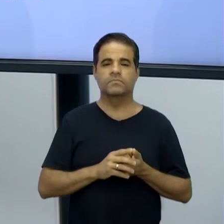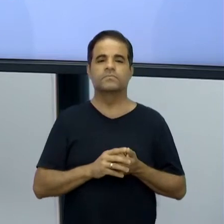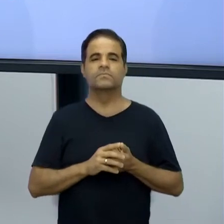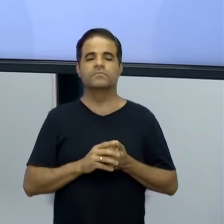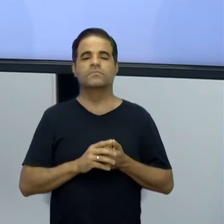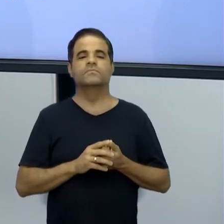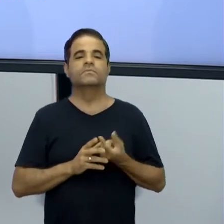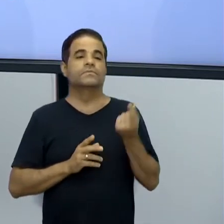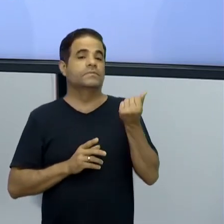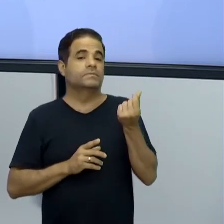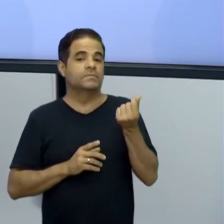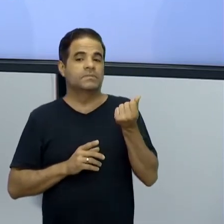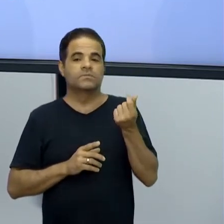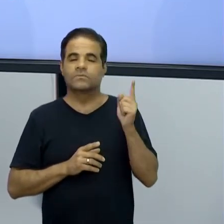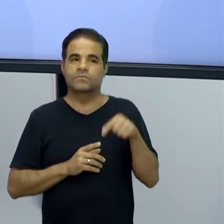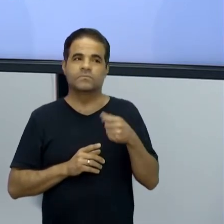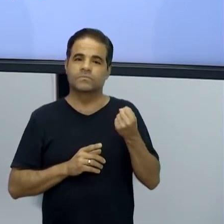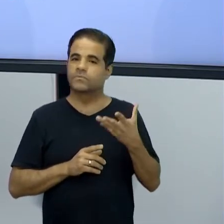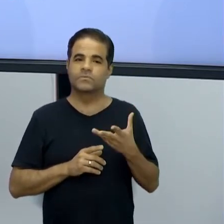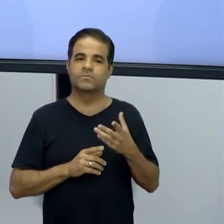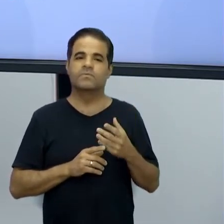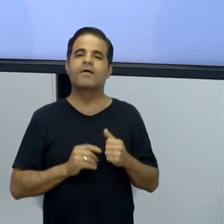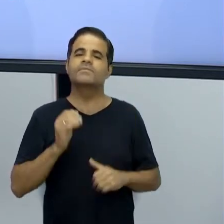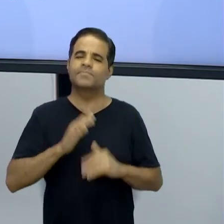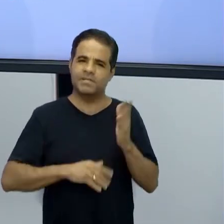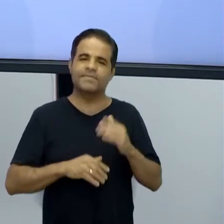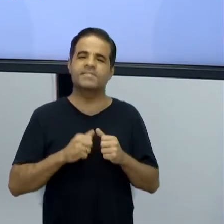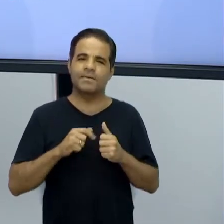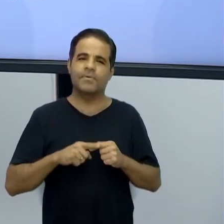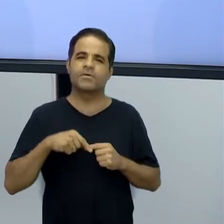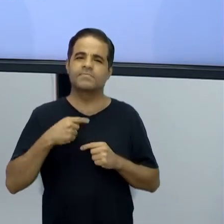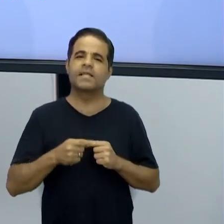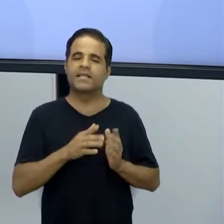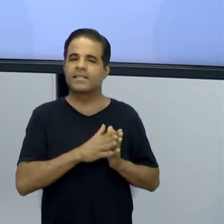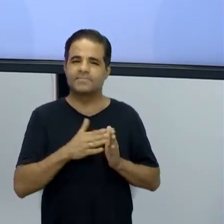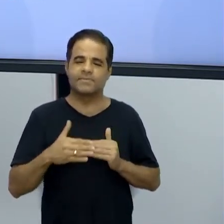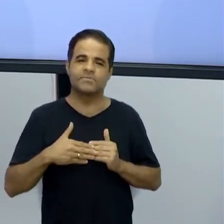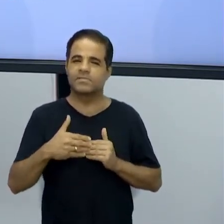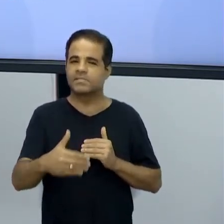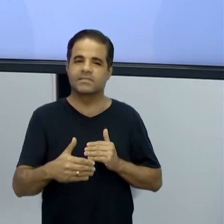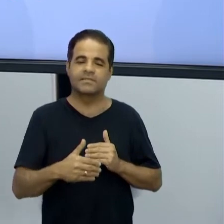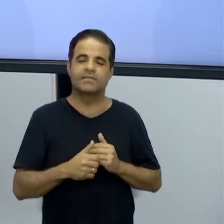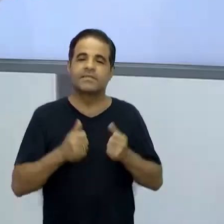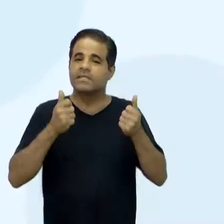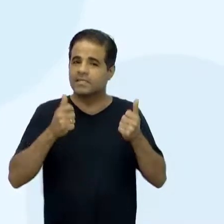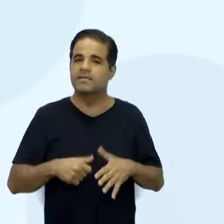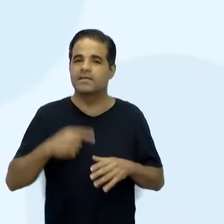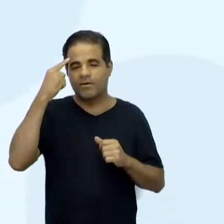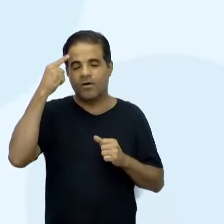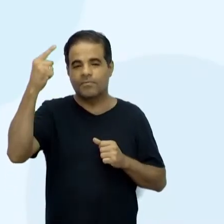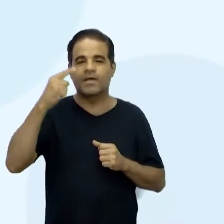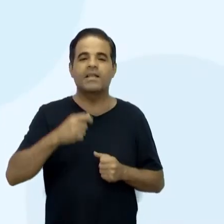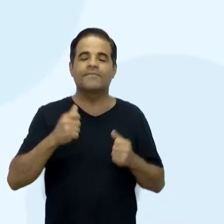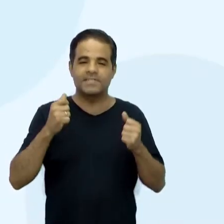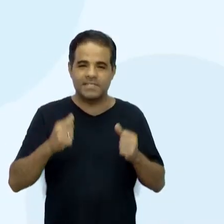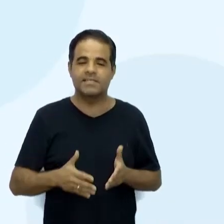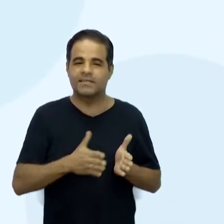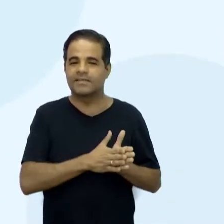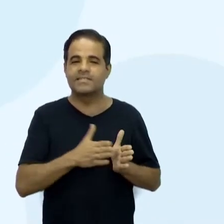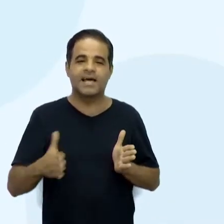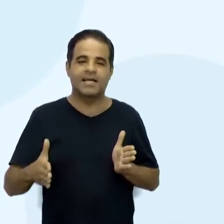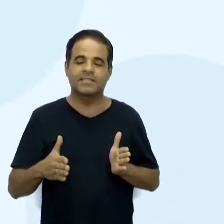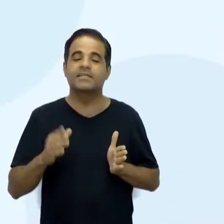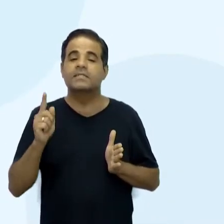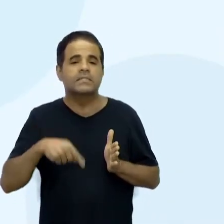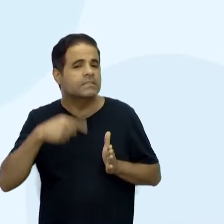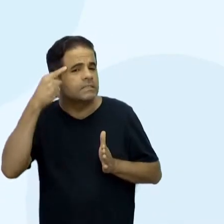financiamento também não é um investimento. E a gente aprendeu aí dessas duas rendas fixas e variáveis, lembrando aí alguns exemplos. Então, a renda